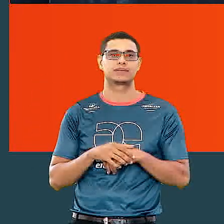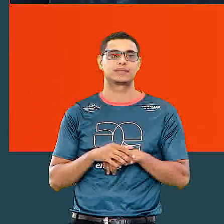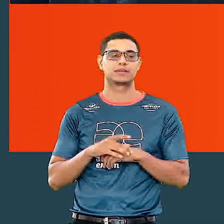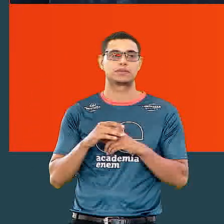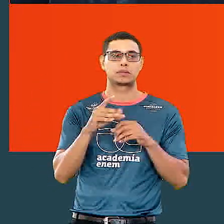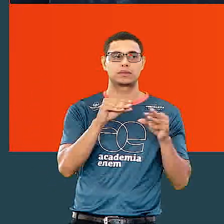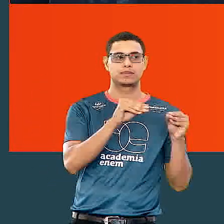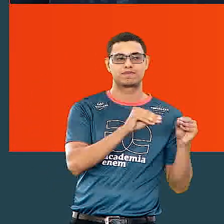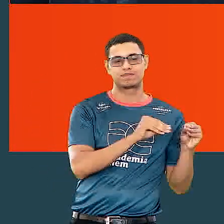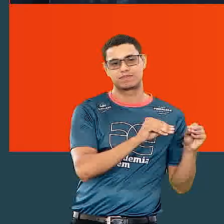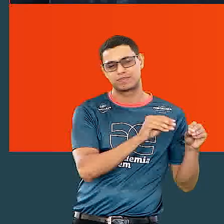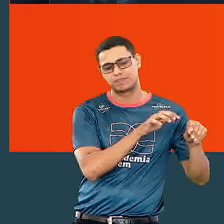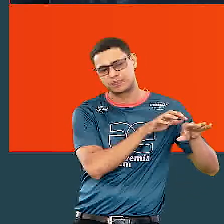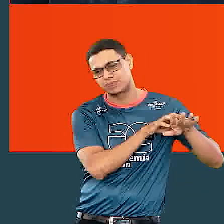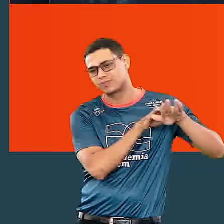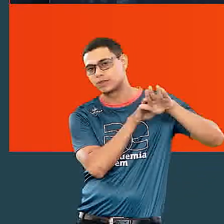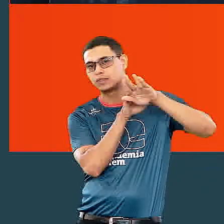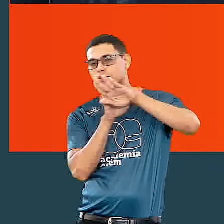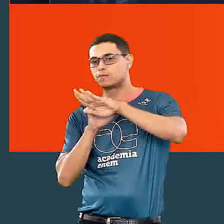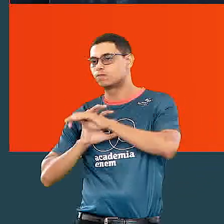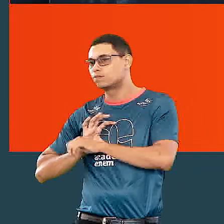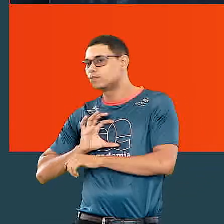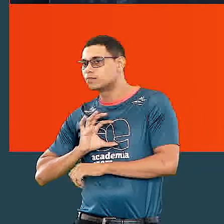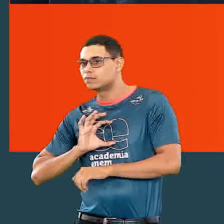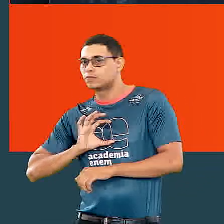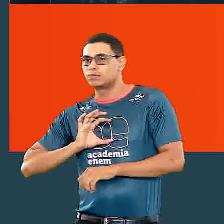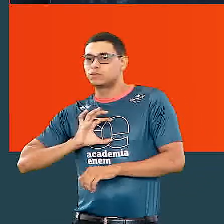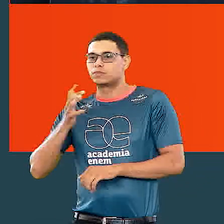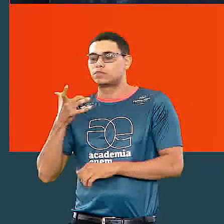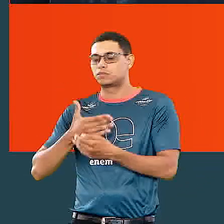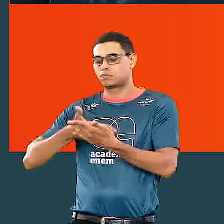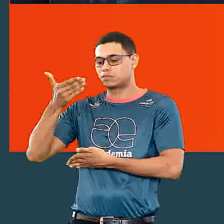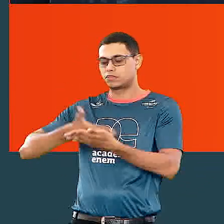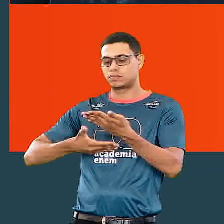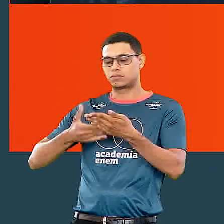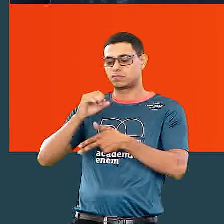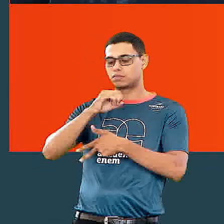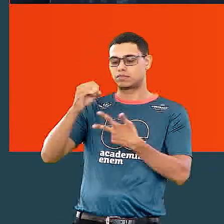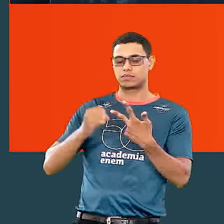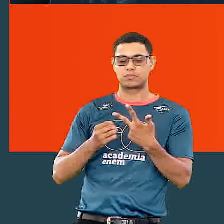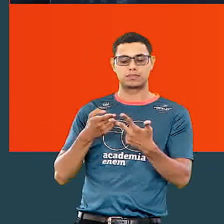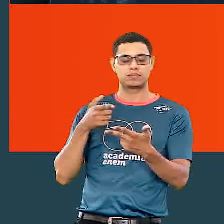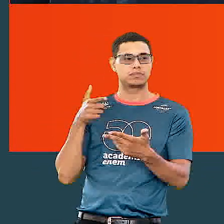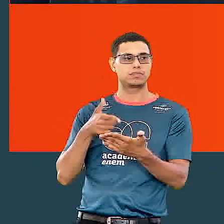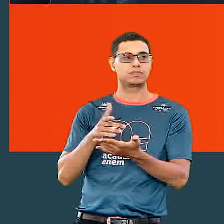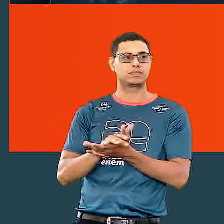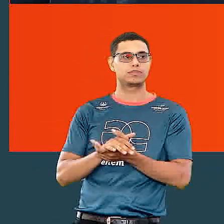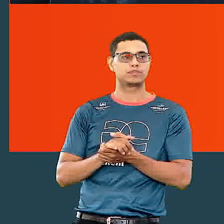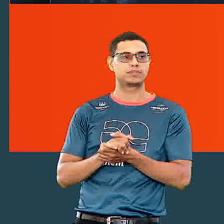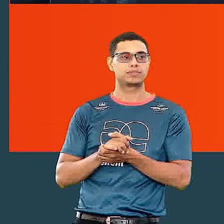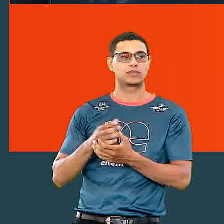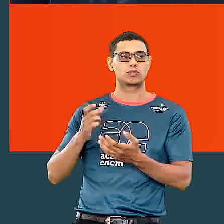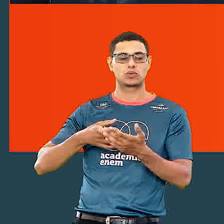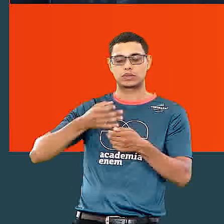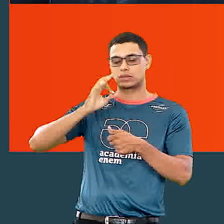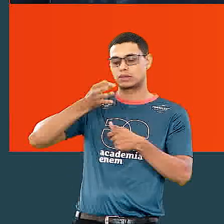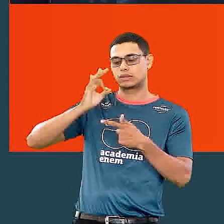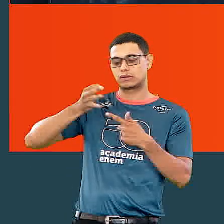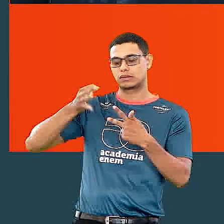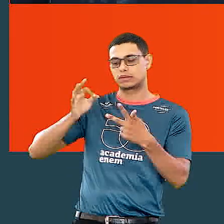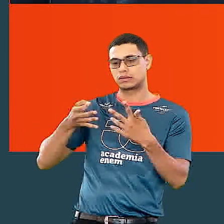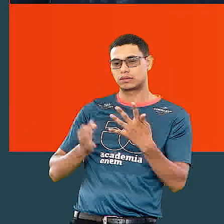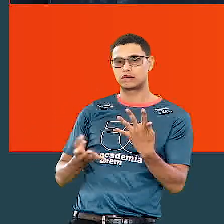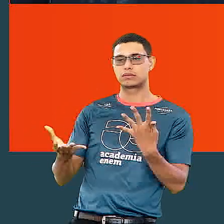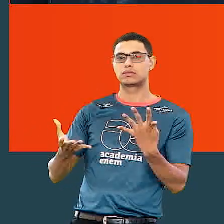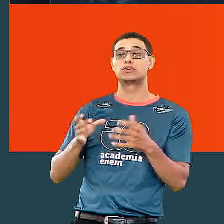vai lá, com ódio no coração, mas vai lá fazer o quê? Pega a prova do Enem. E aí nessa hora que tu acertar a questão, dica,